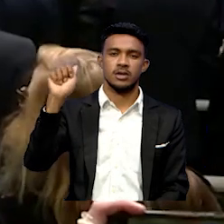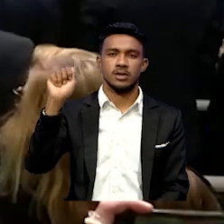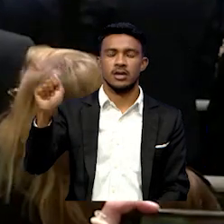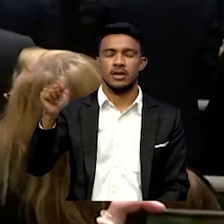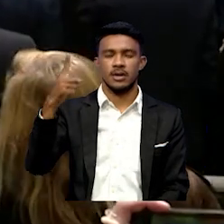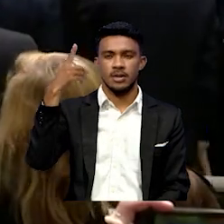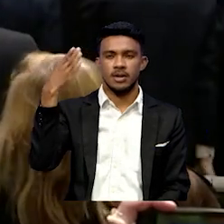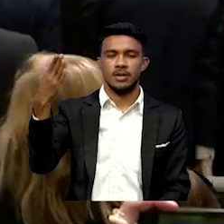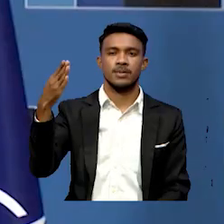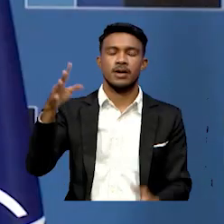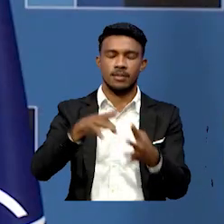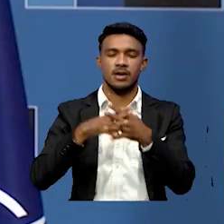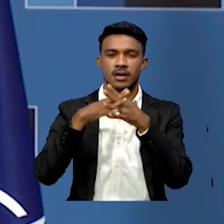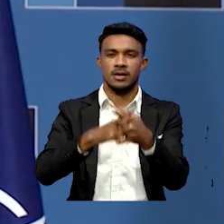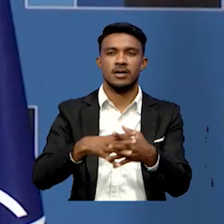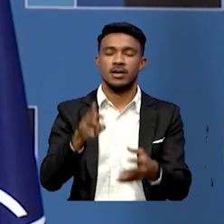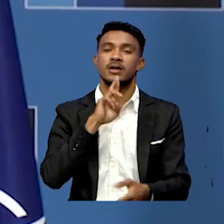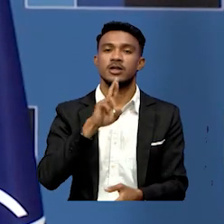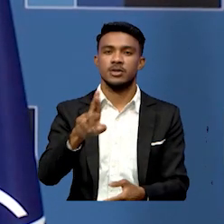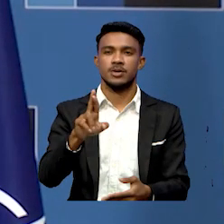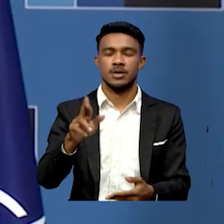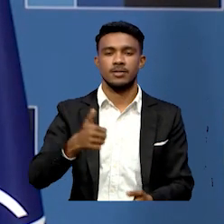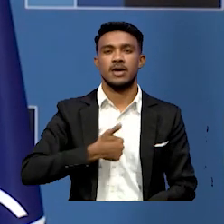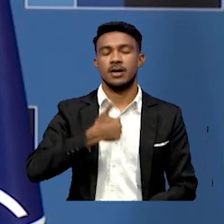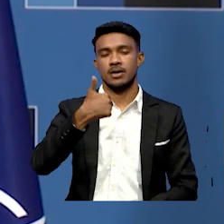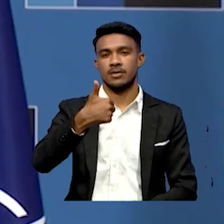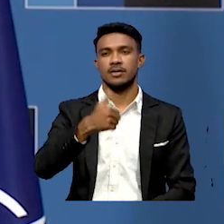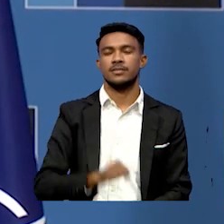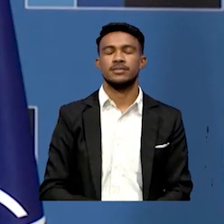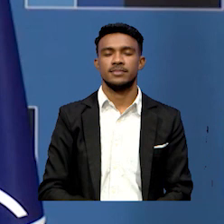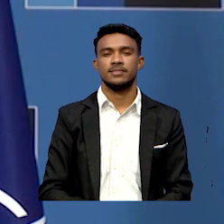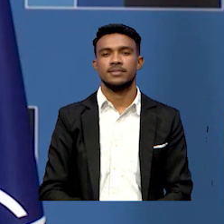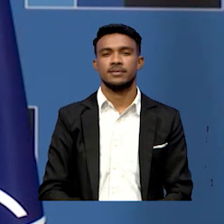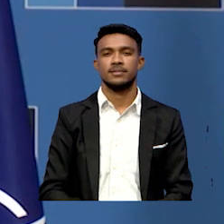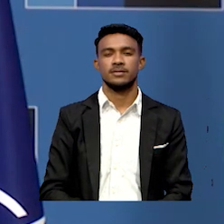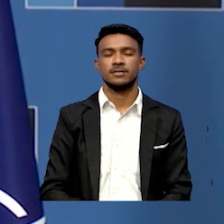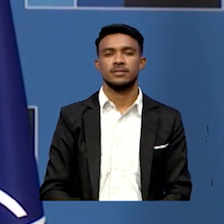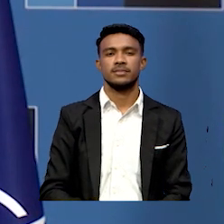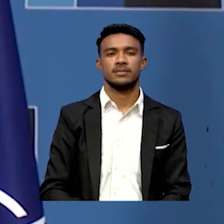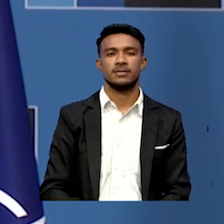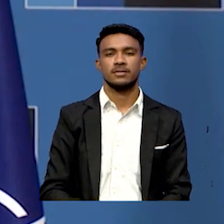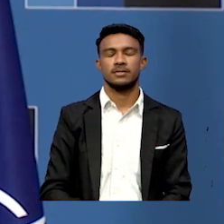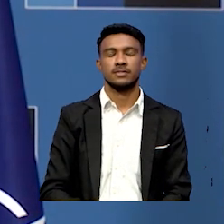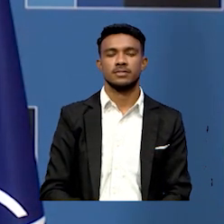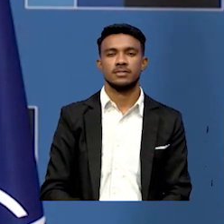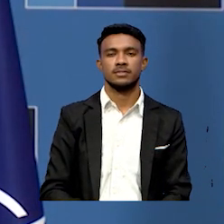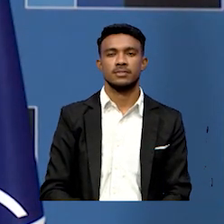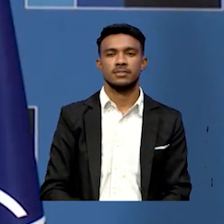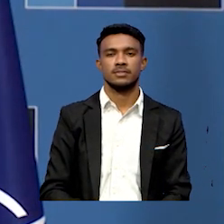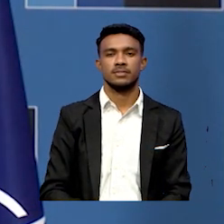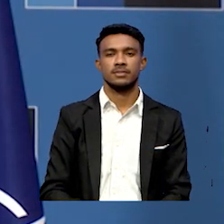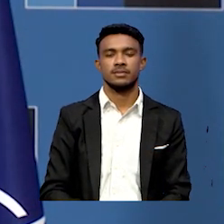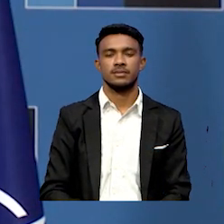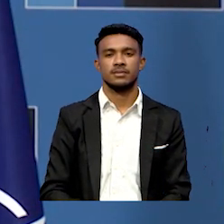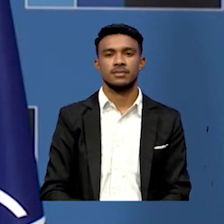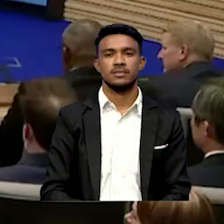maka Estados Unidos América se responde ba acto nem. We will respond if he uses it. The nature of the response would depend on the nature of